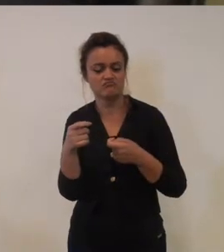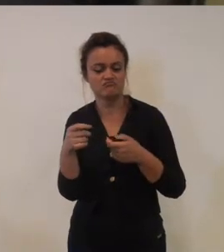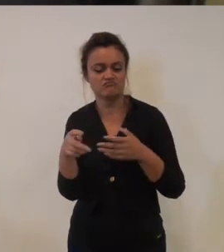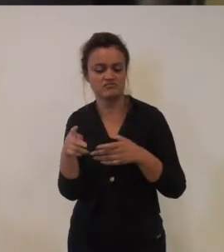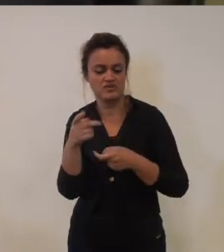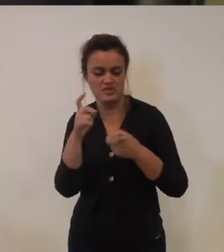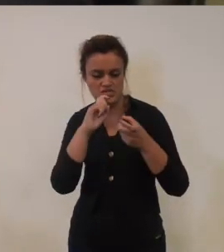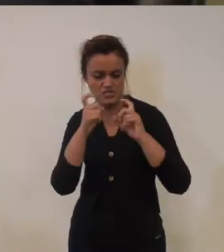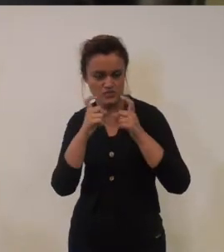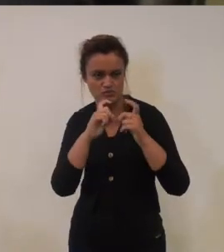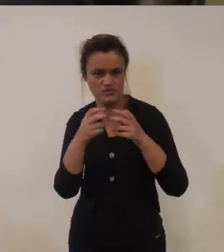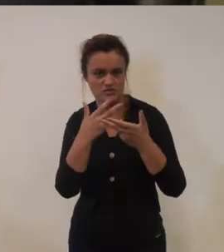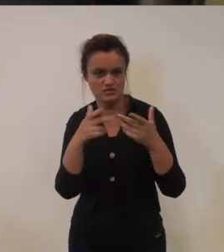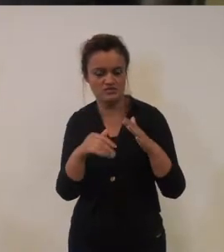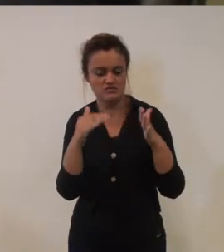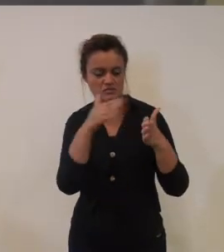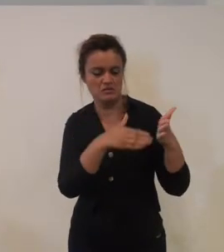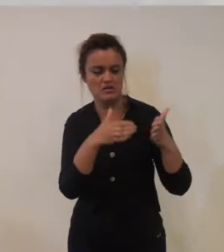Né?